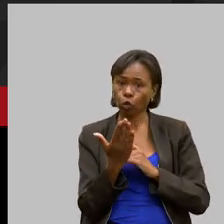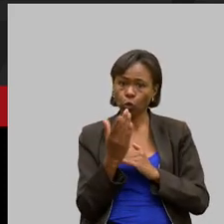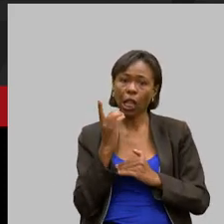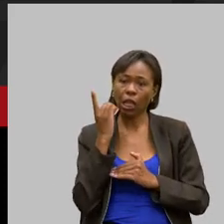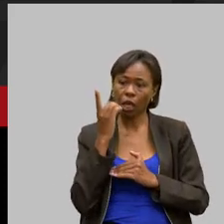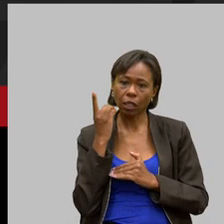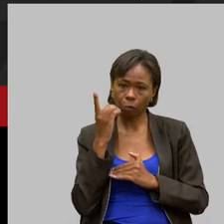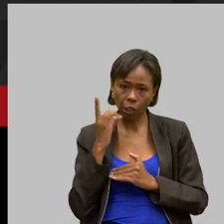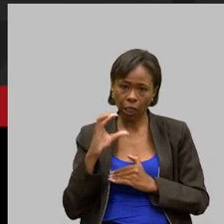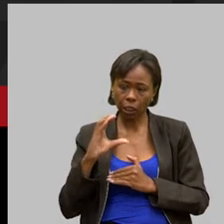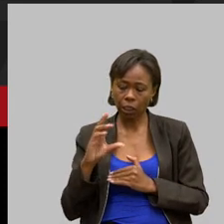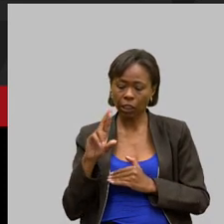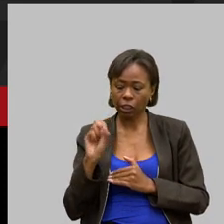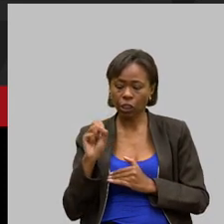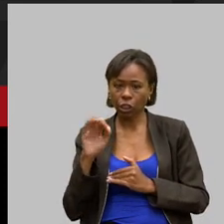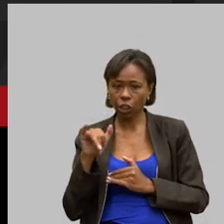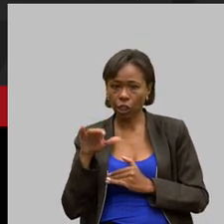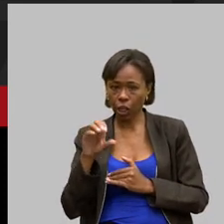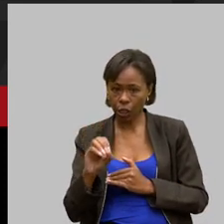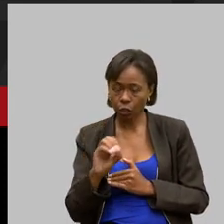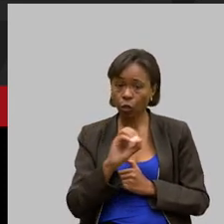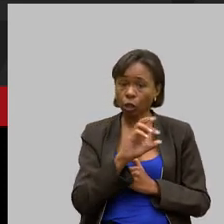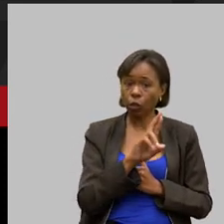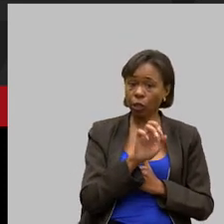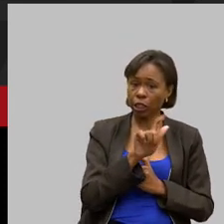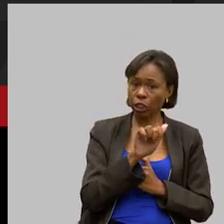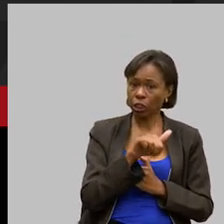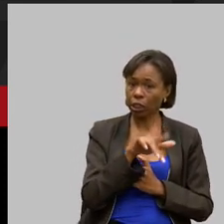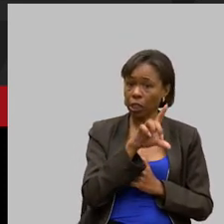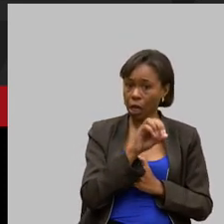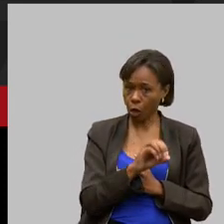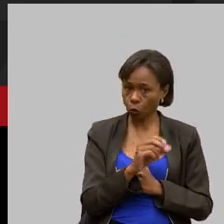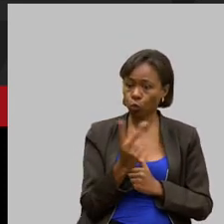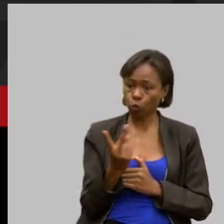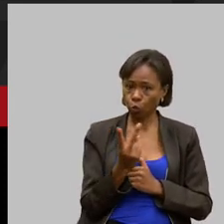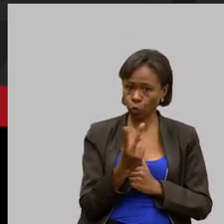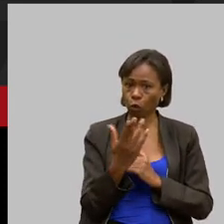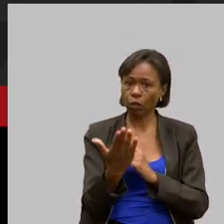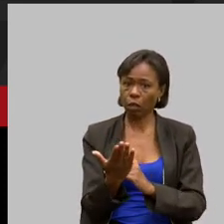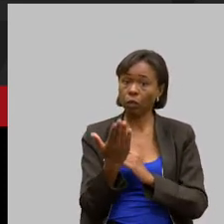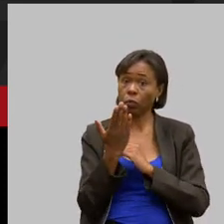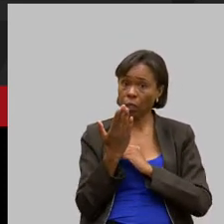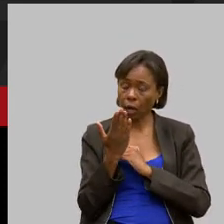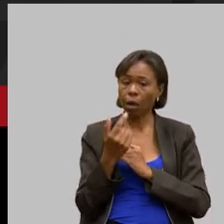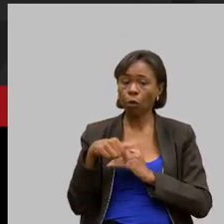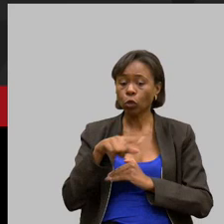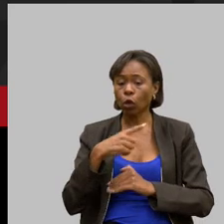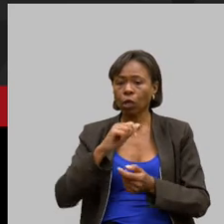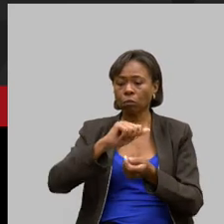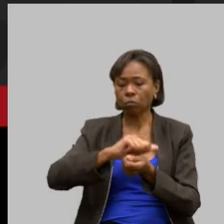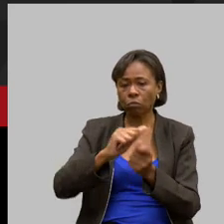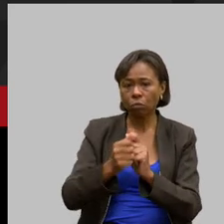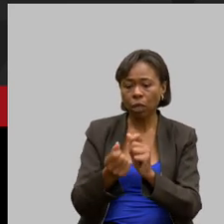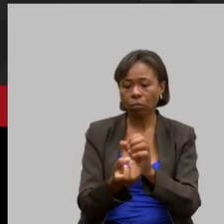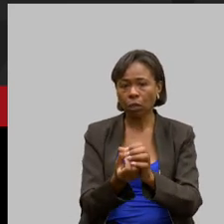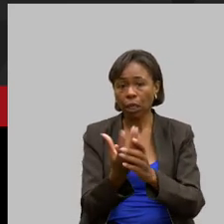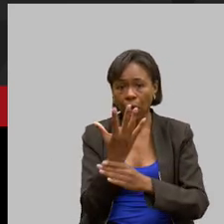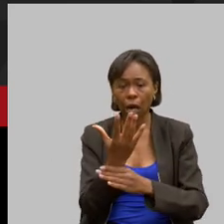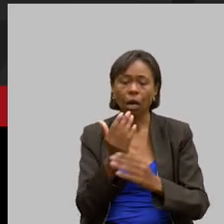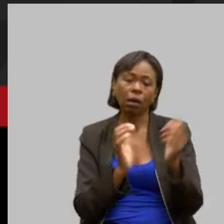deputado Reginaldo Lopes nós vamos começar a implantação passar por todos né o trâmite burocrático na